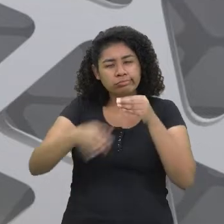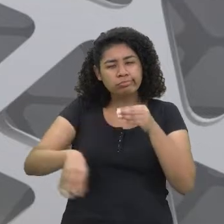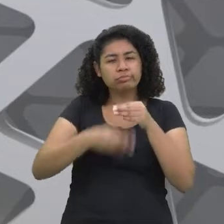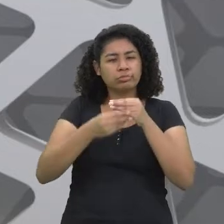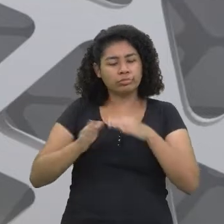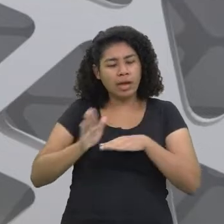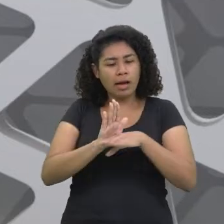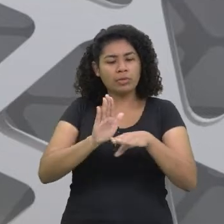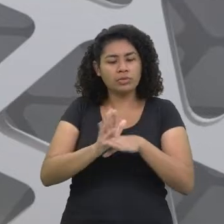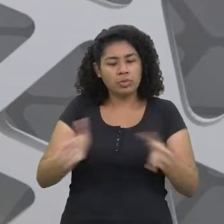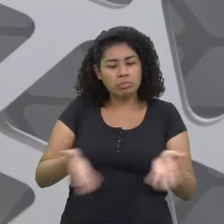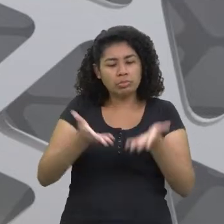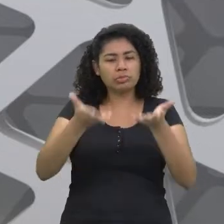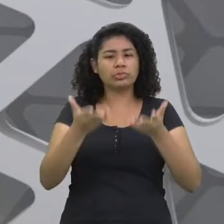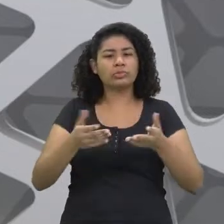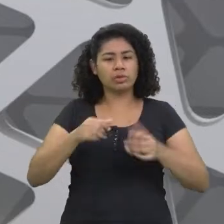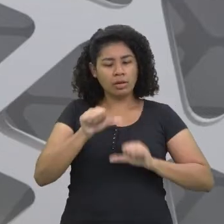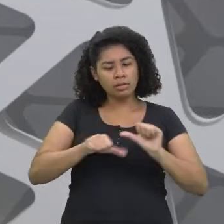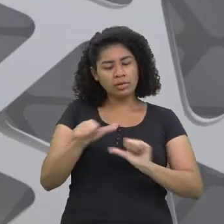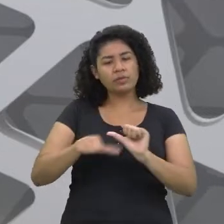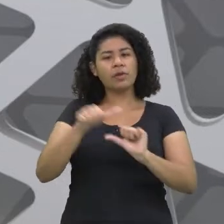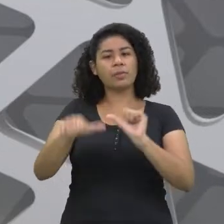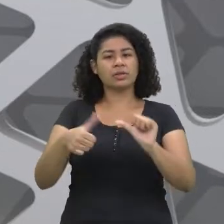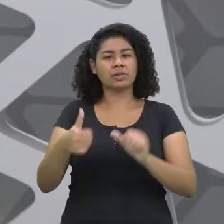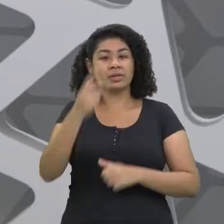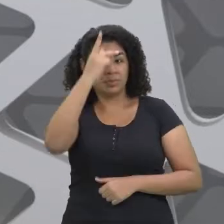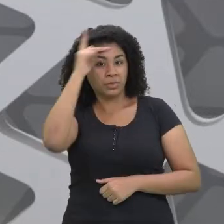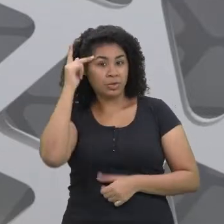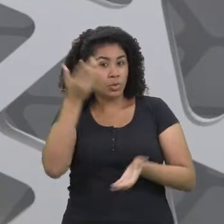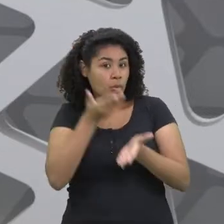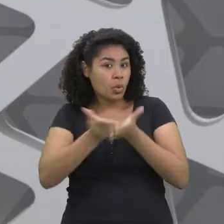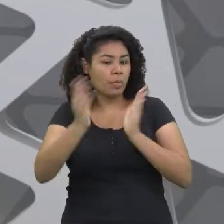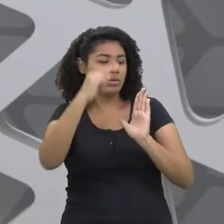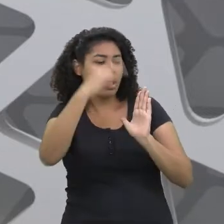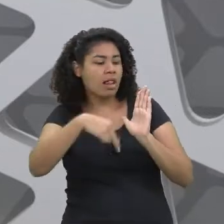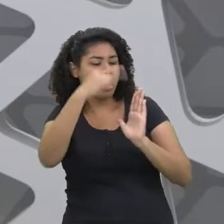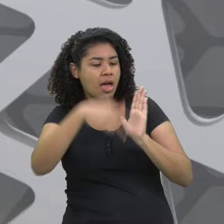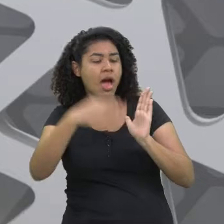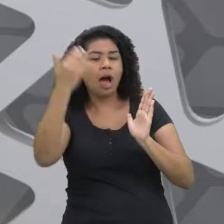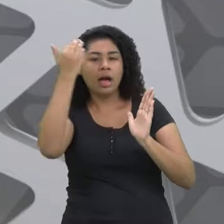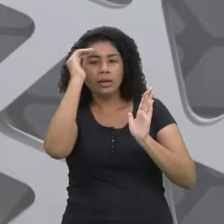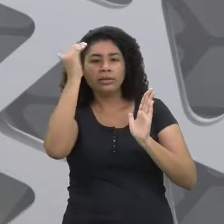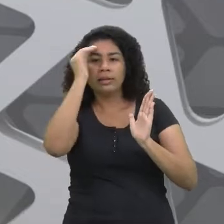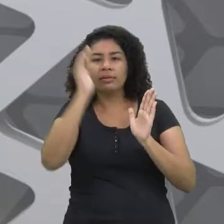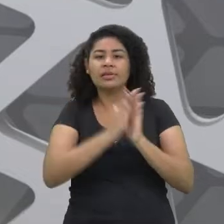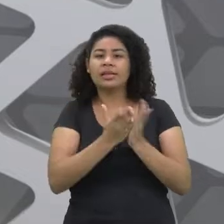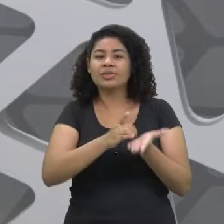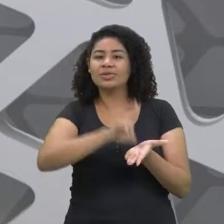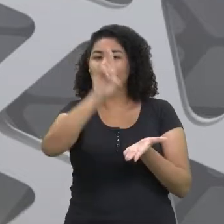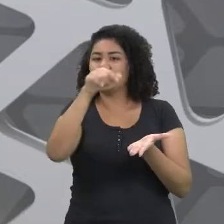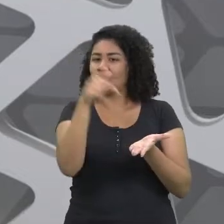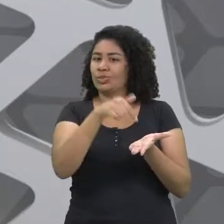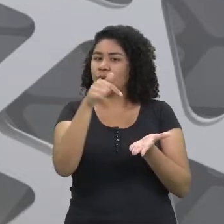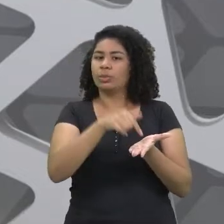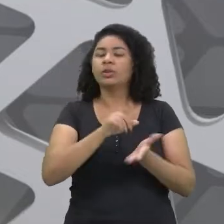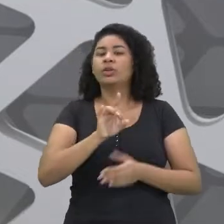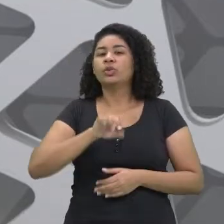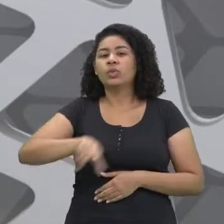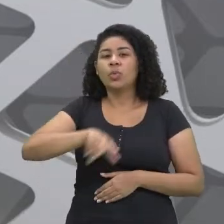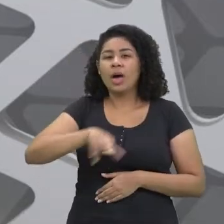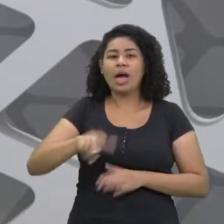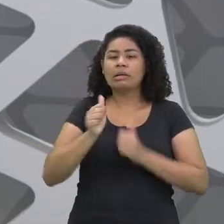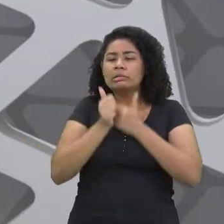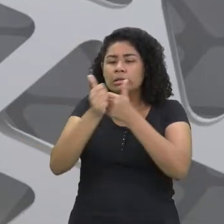reforma, né? De as pessoas começarem a ler e entender o que de fato a Bíblia dizia e não apenas seguir